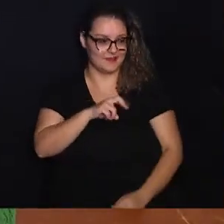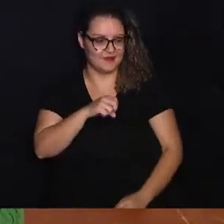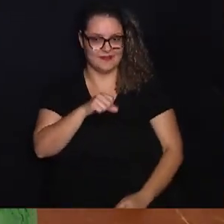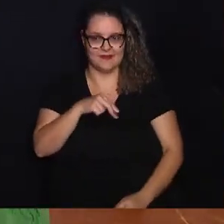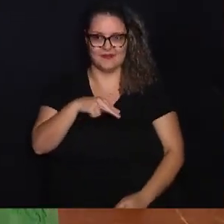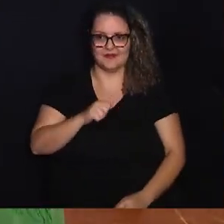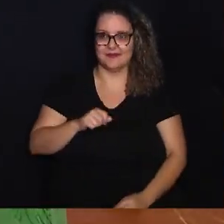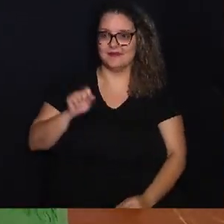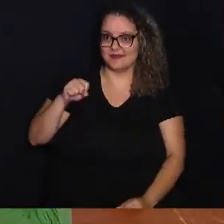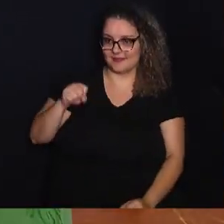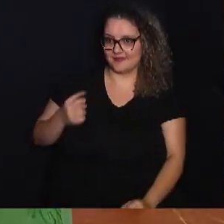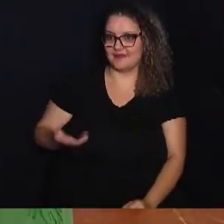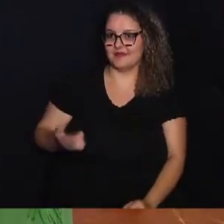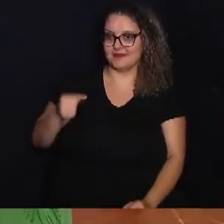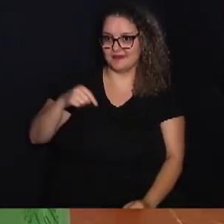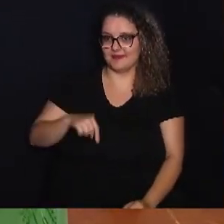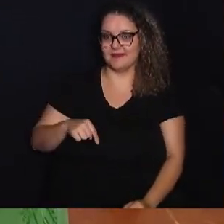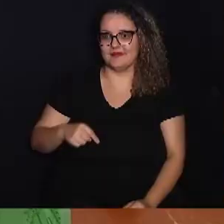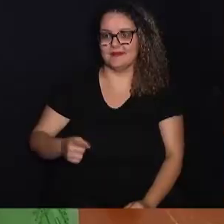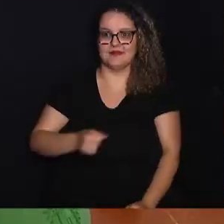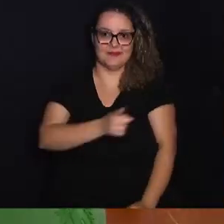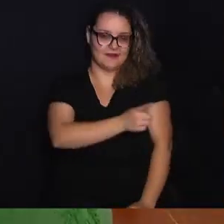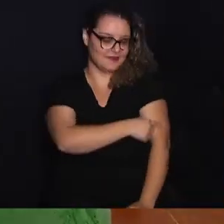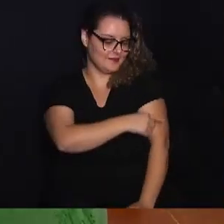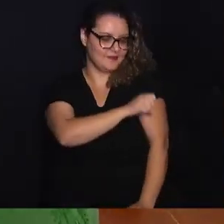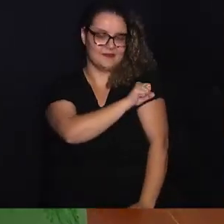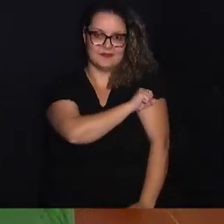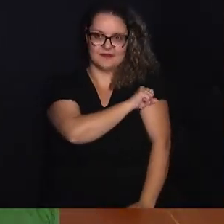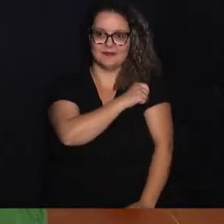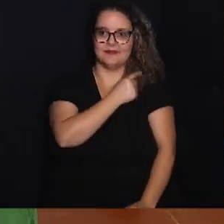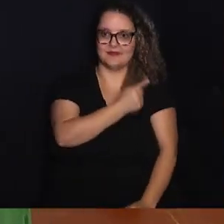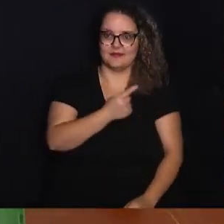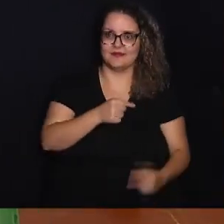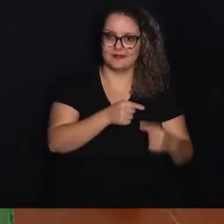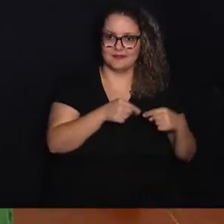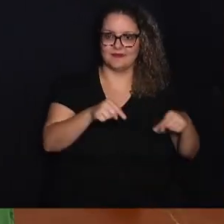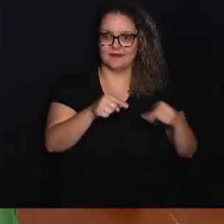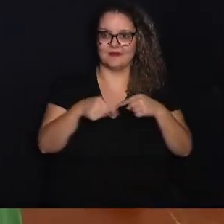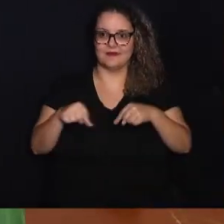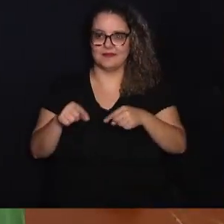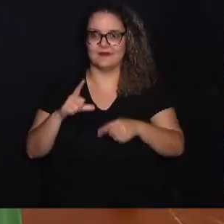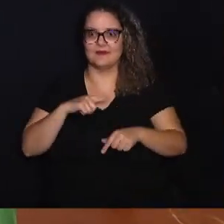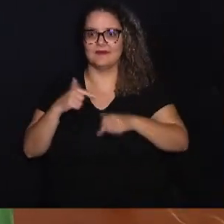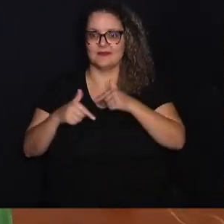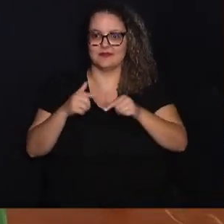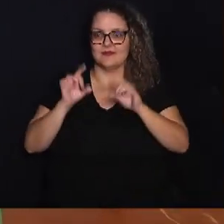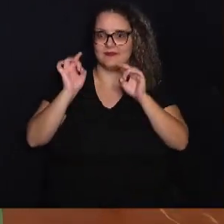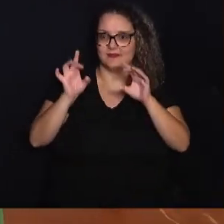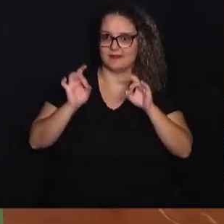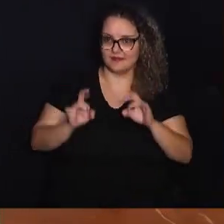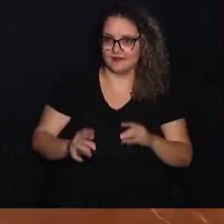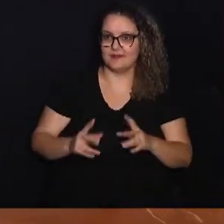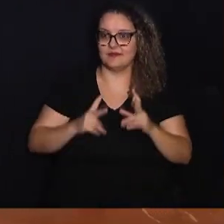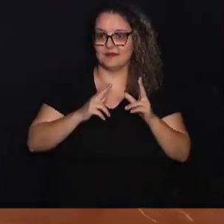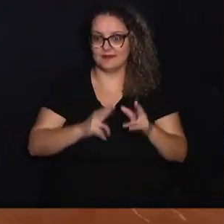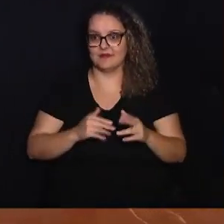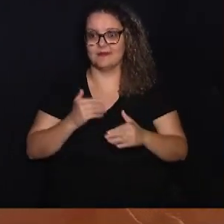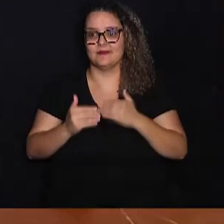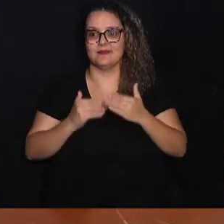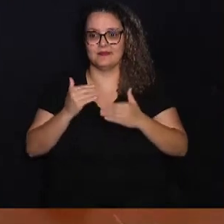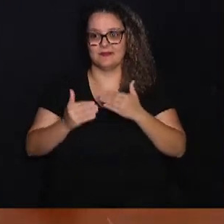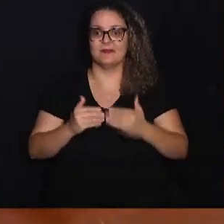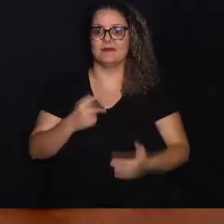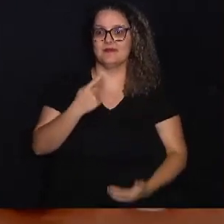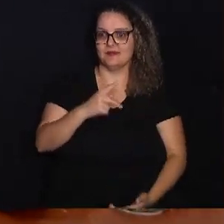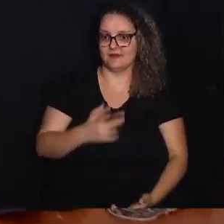Isso. Aqui tem do 1º ao 8º ano, cada classe tem um trabalho específico de acordo com o desenvolvimento